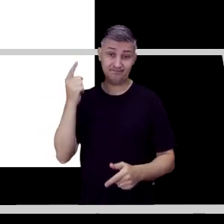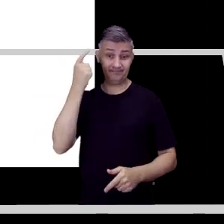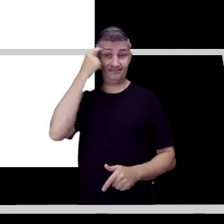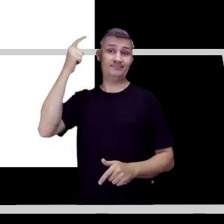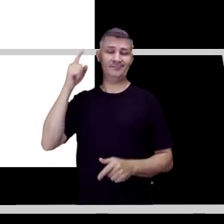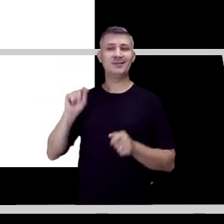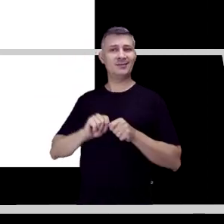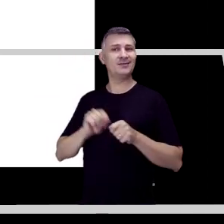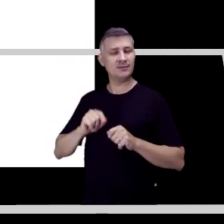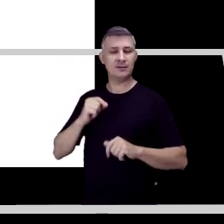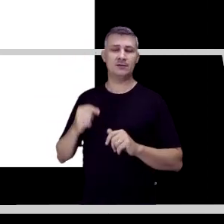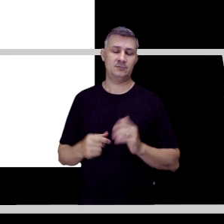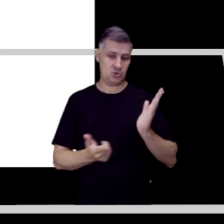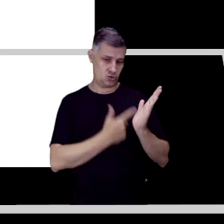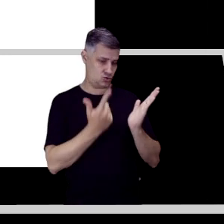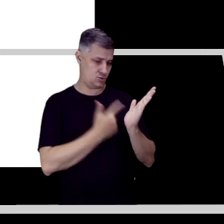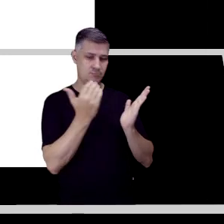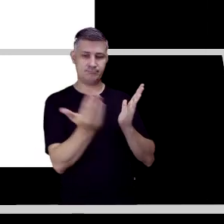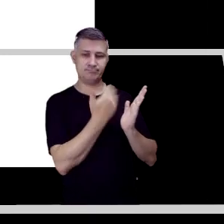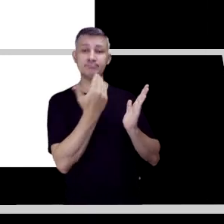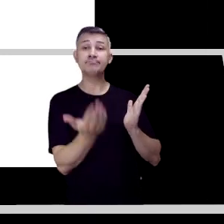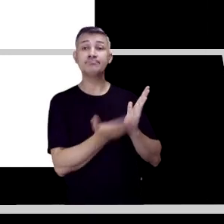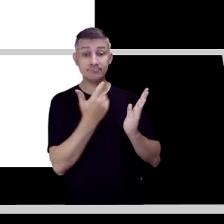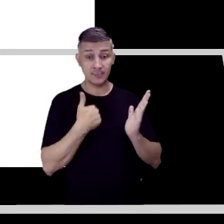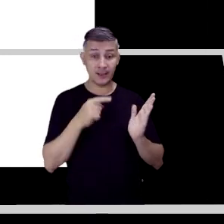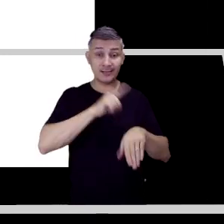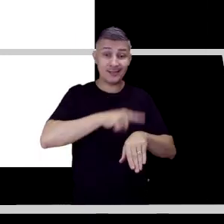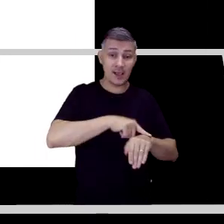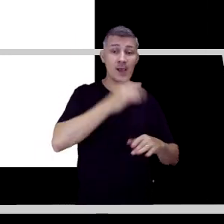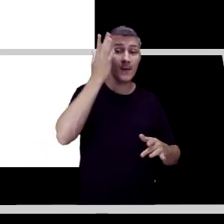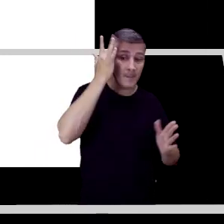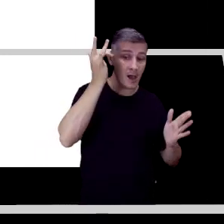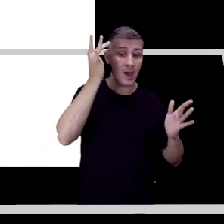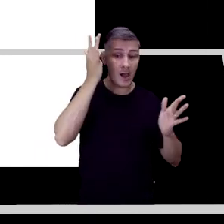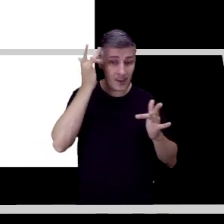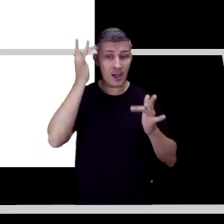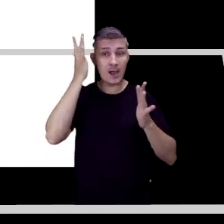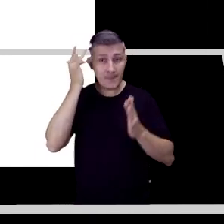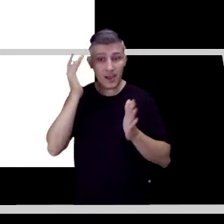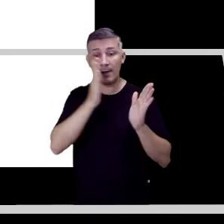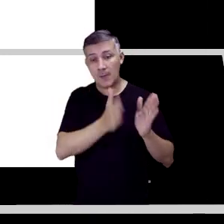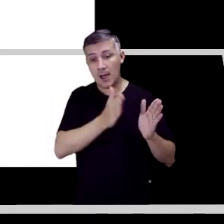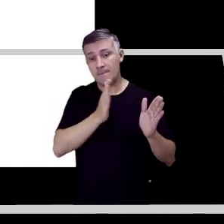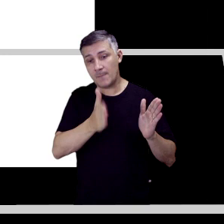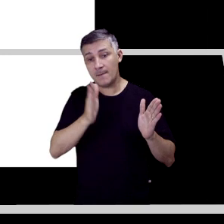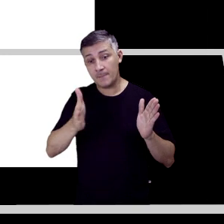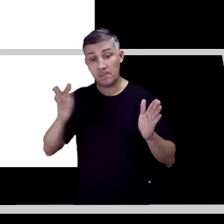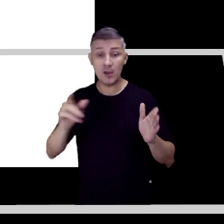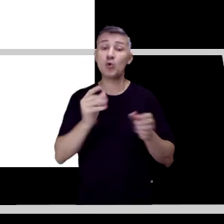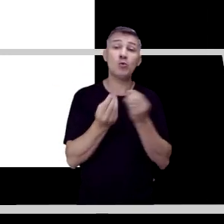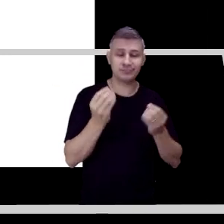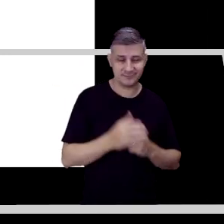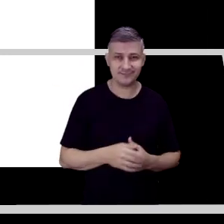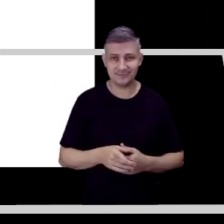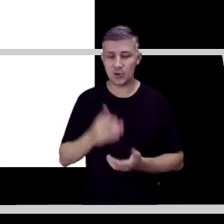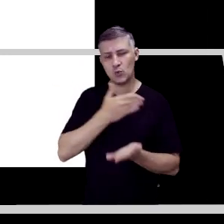chama de atos, digamos, que são essas páginas ou capítulos do livro, e tem uma linha do tempo que vai permeando esses gráficos e mostra em que escala de tempo a gente